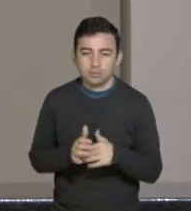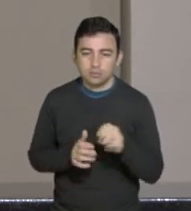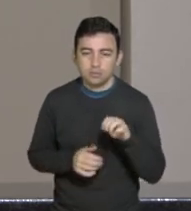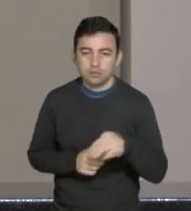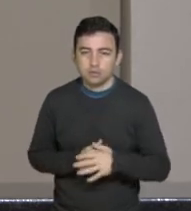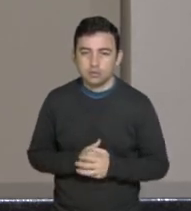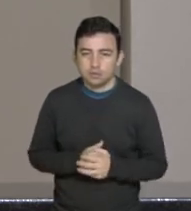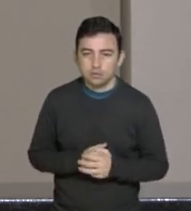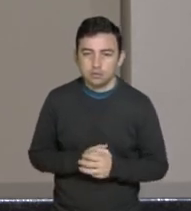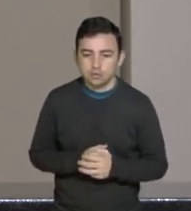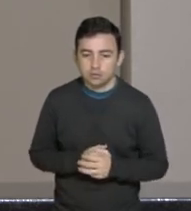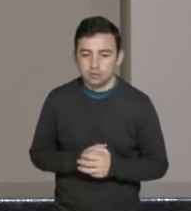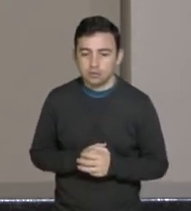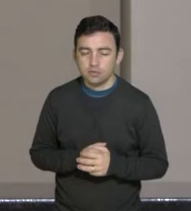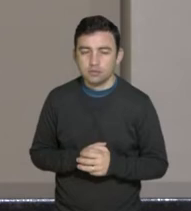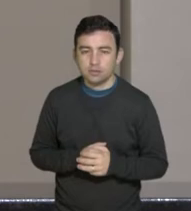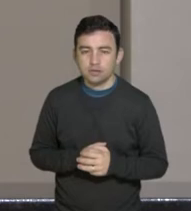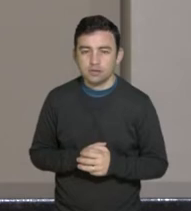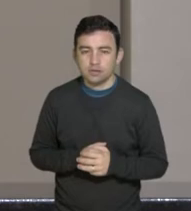minutos.